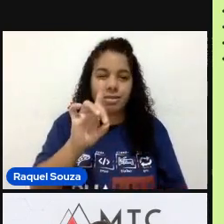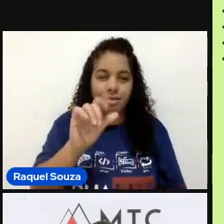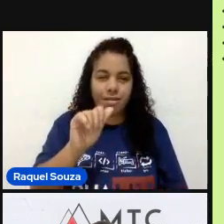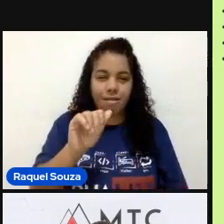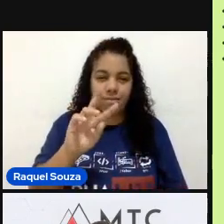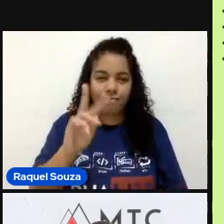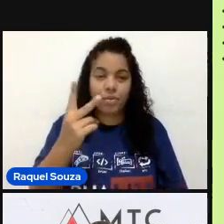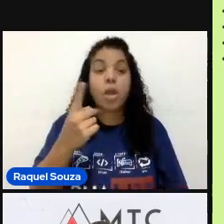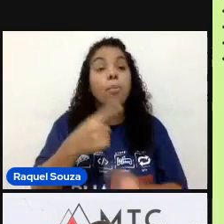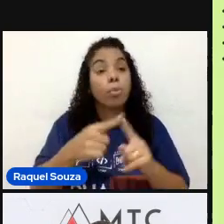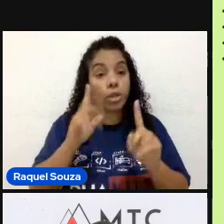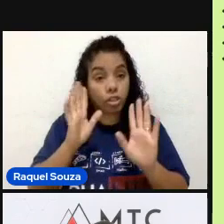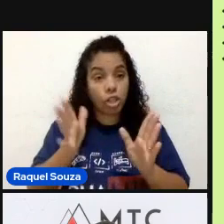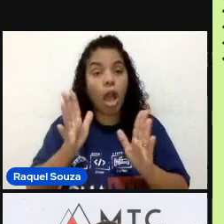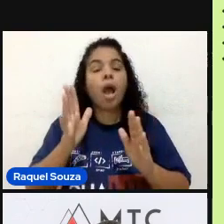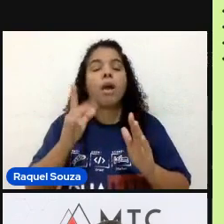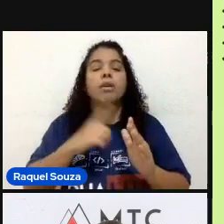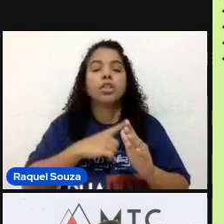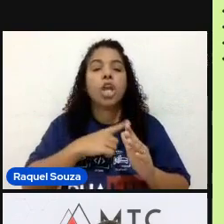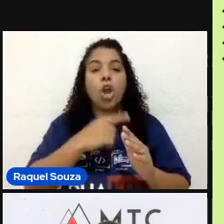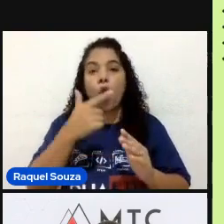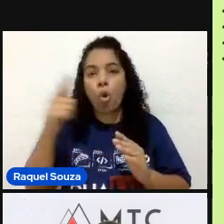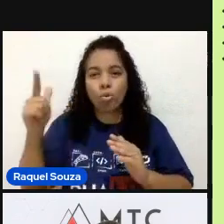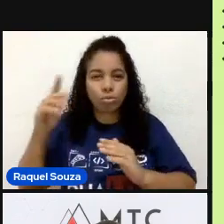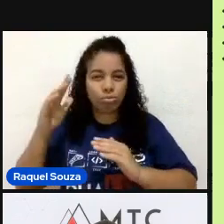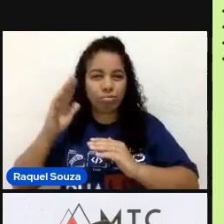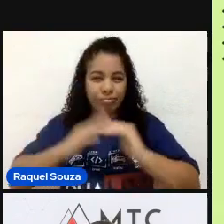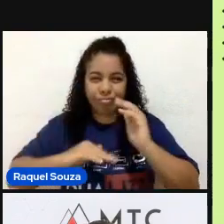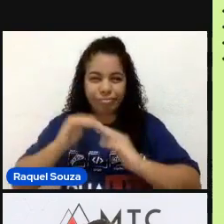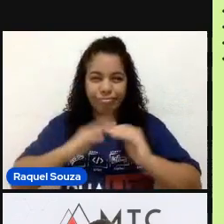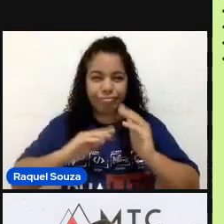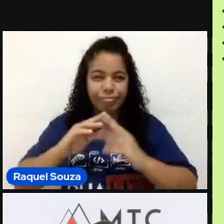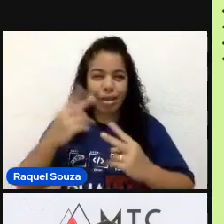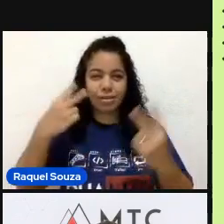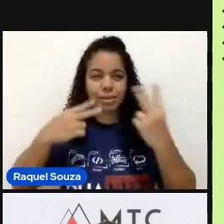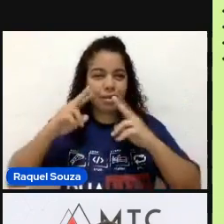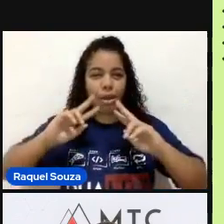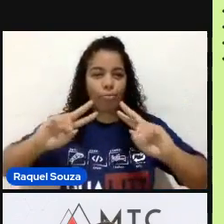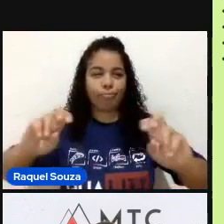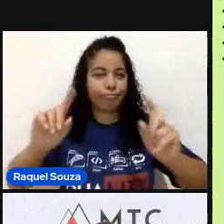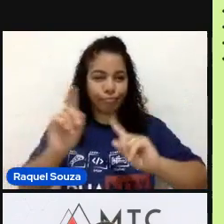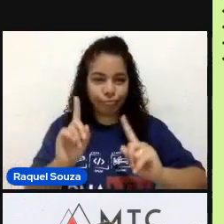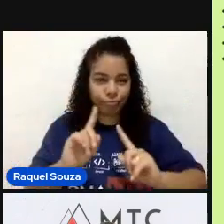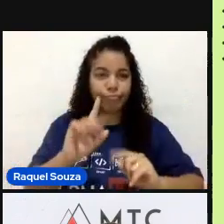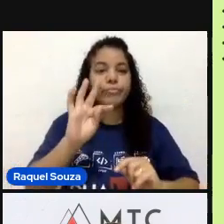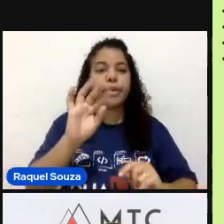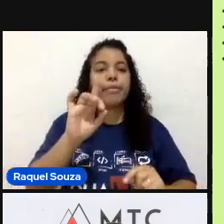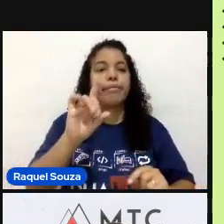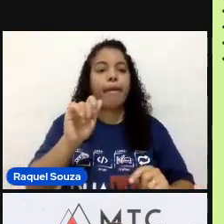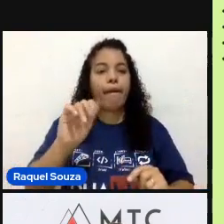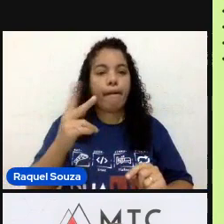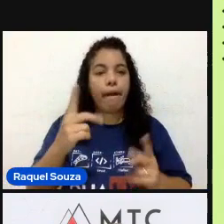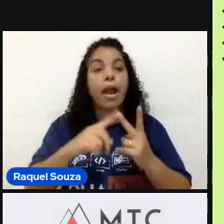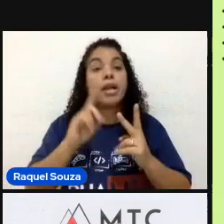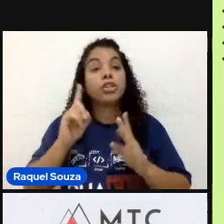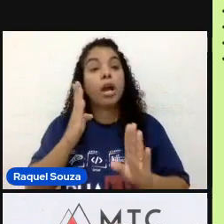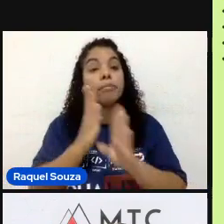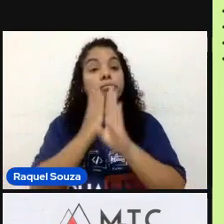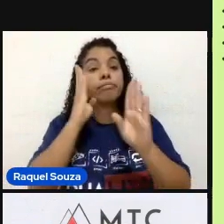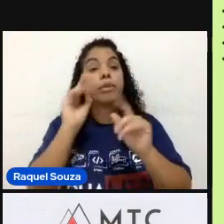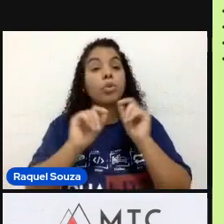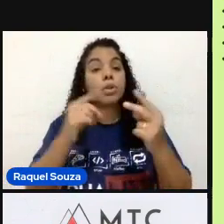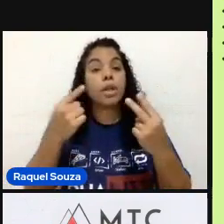que eu passei por profissionais que não tinham esse olhar para o TDAH, eu fui diagnosticada apenas